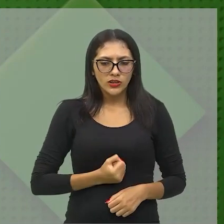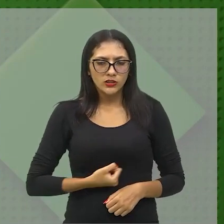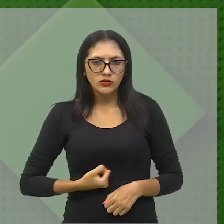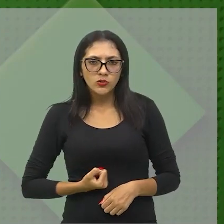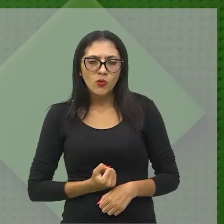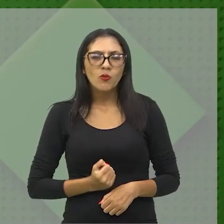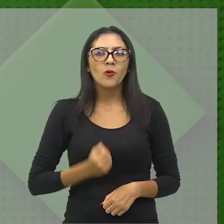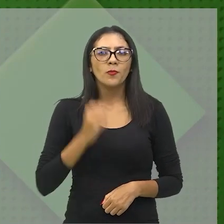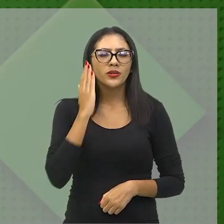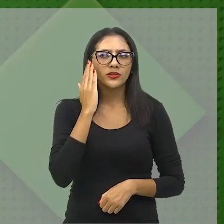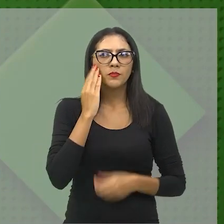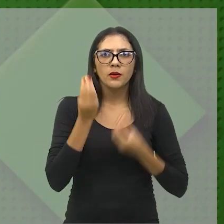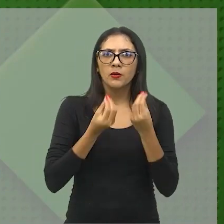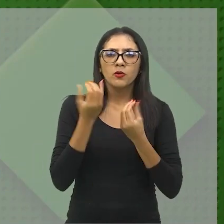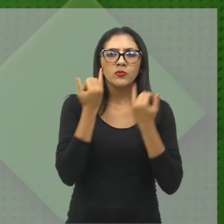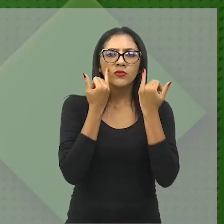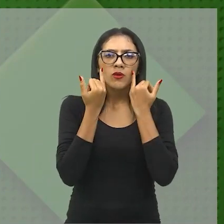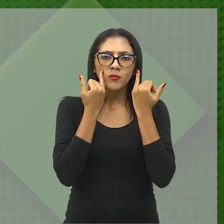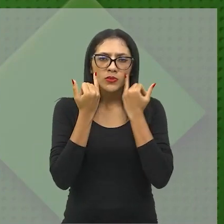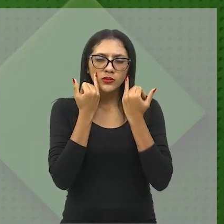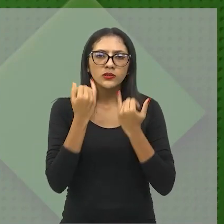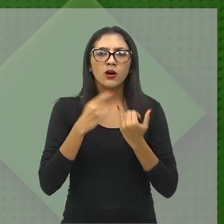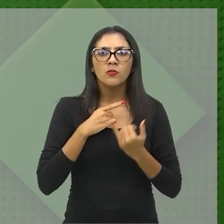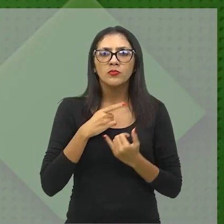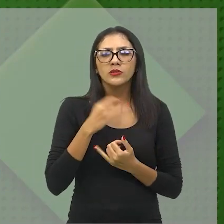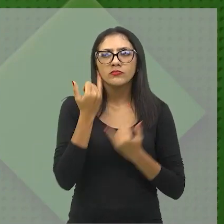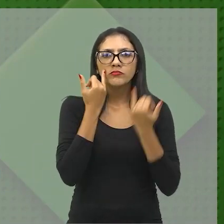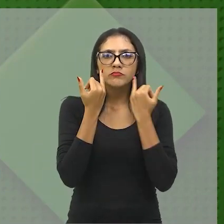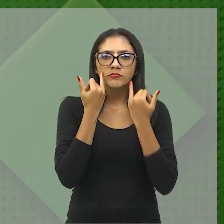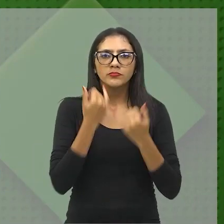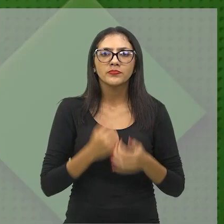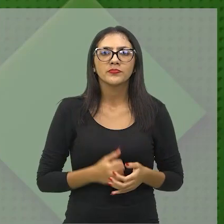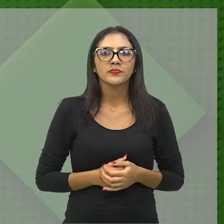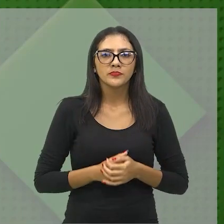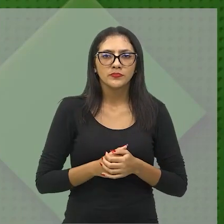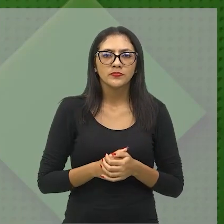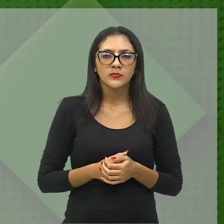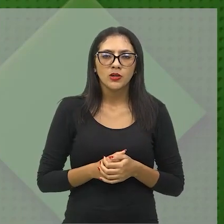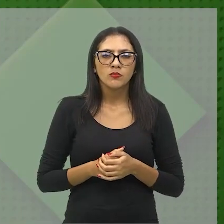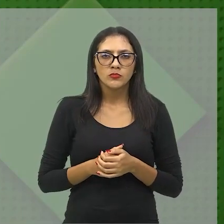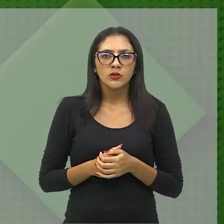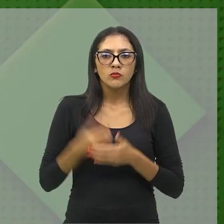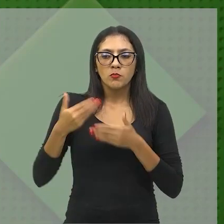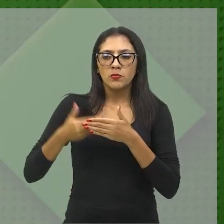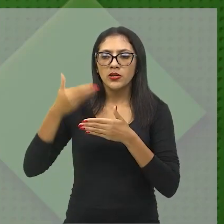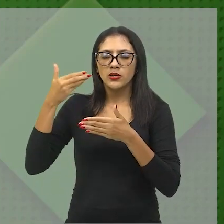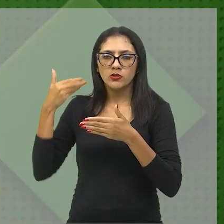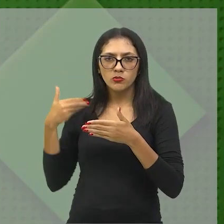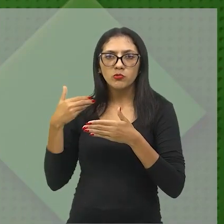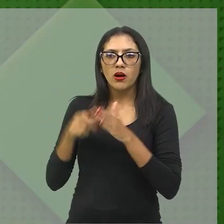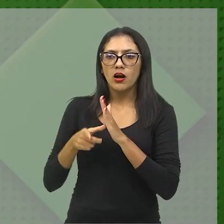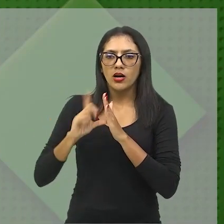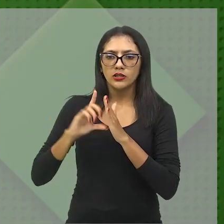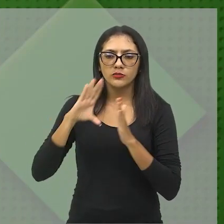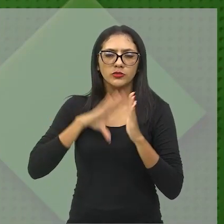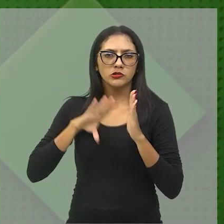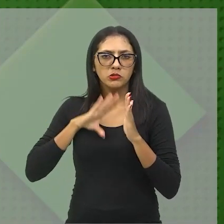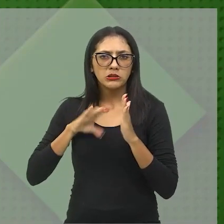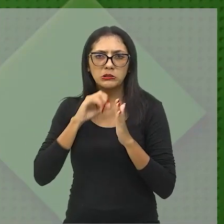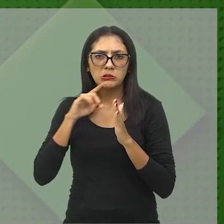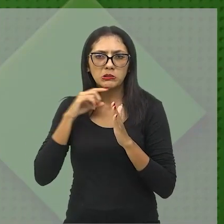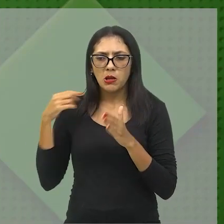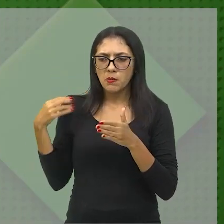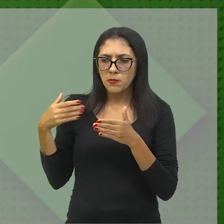desenvolvimento, justamente para acompanhar ali a sua gestação. E a partir da última menstruação, são contadas ali as semanas, né? Às